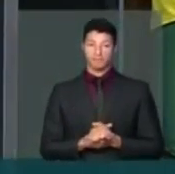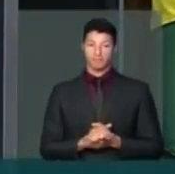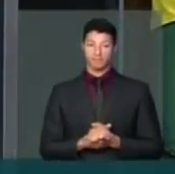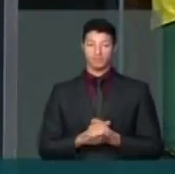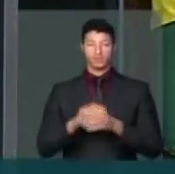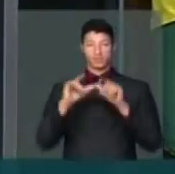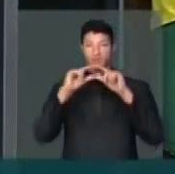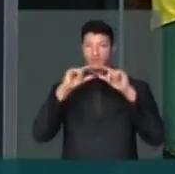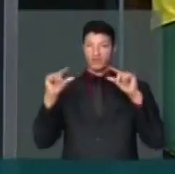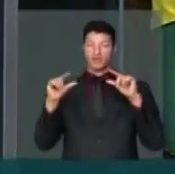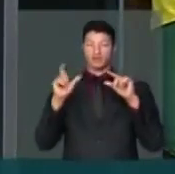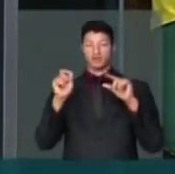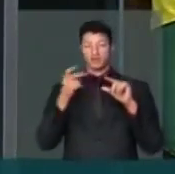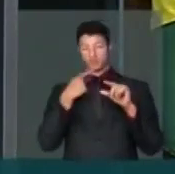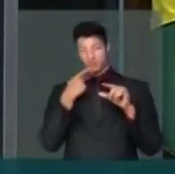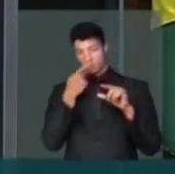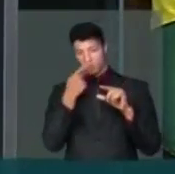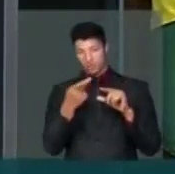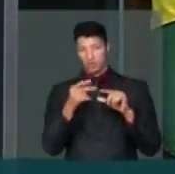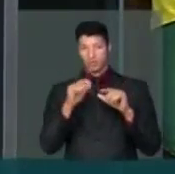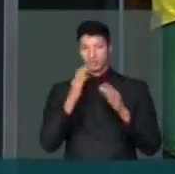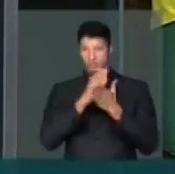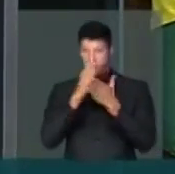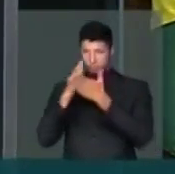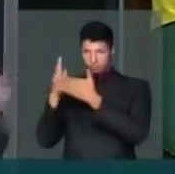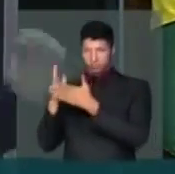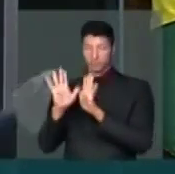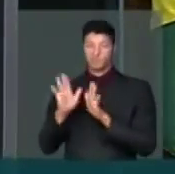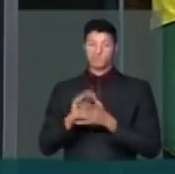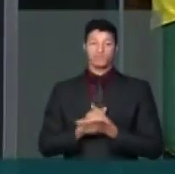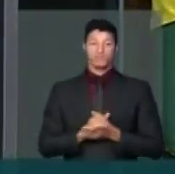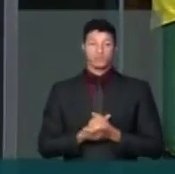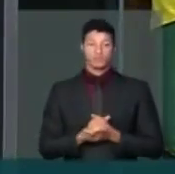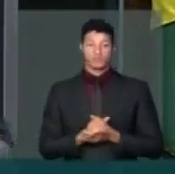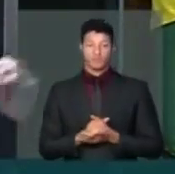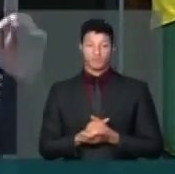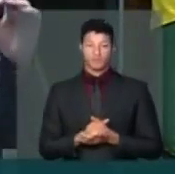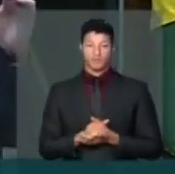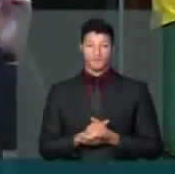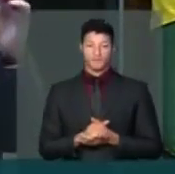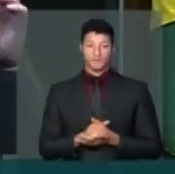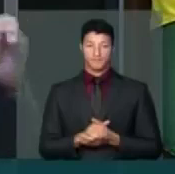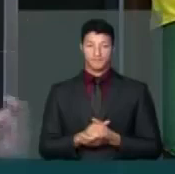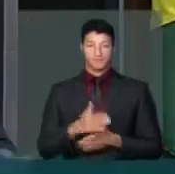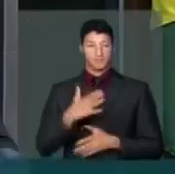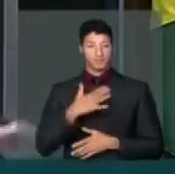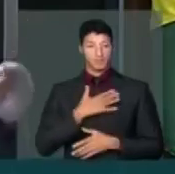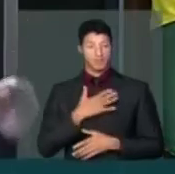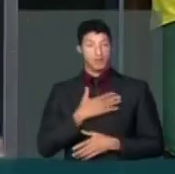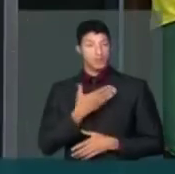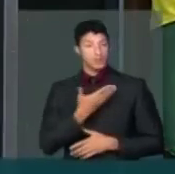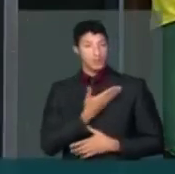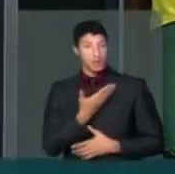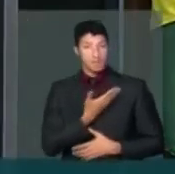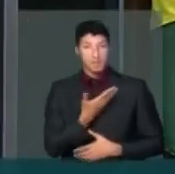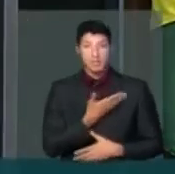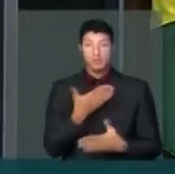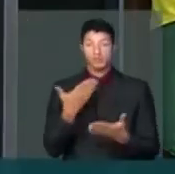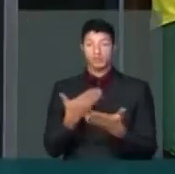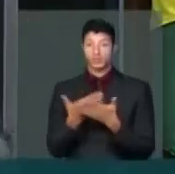de uma frase que foi subdividida. Vamos lá. Meus amigos